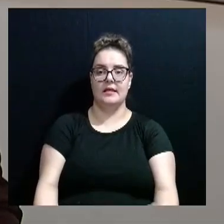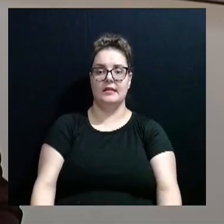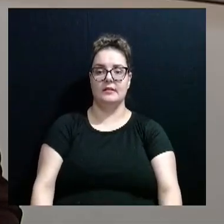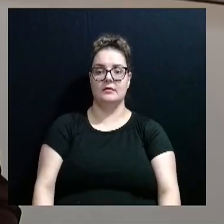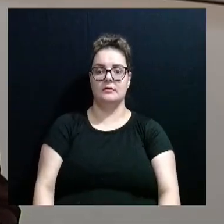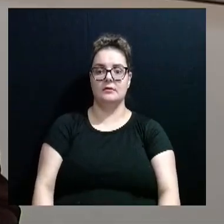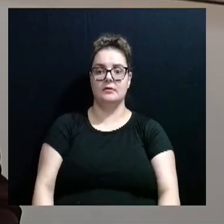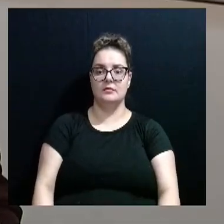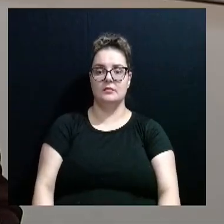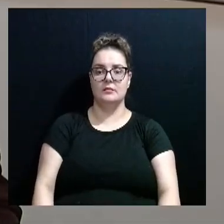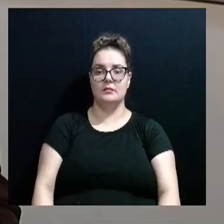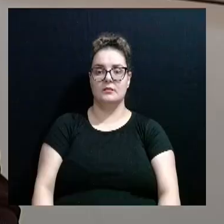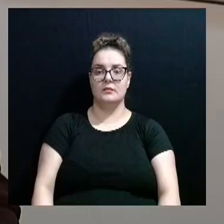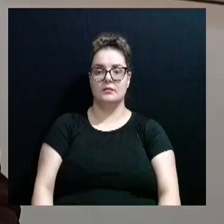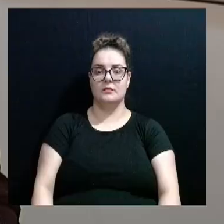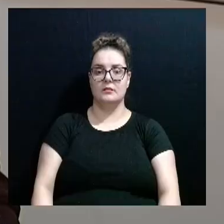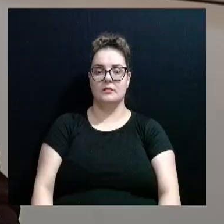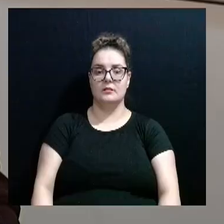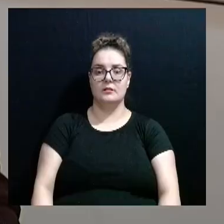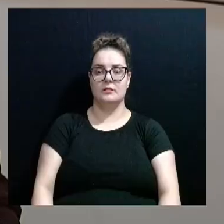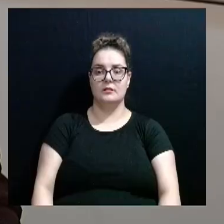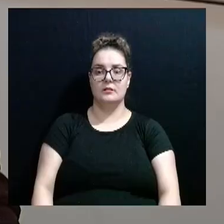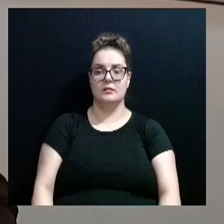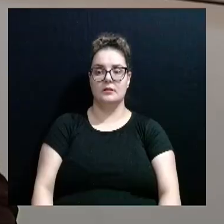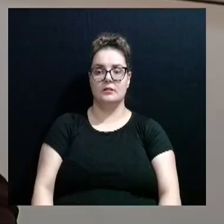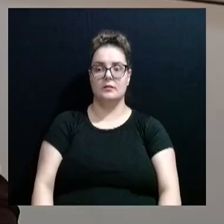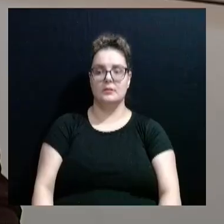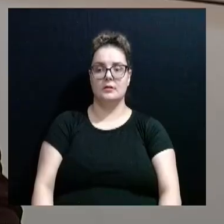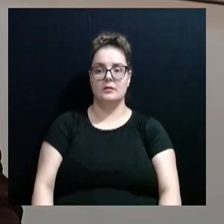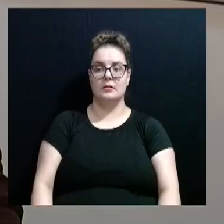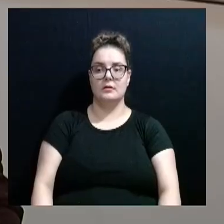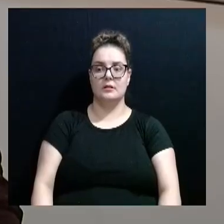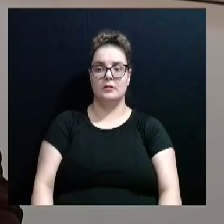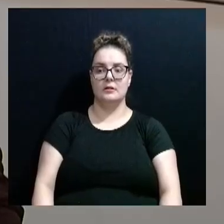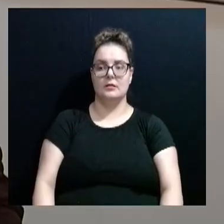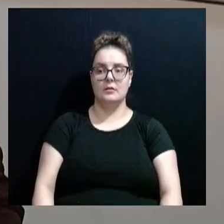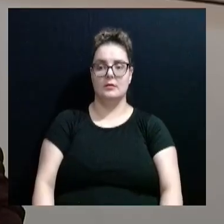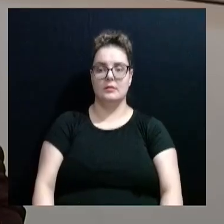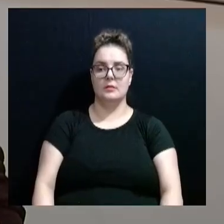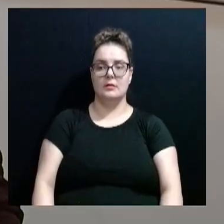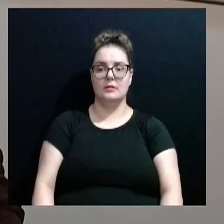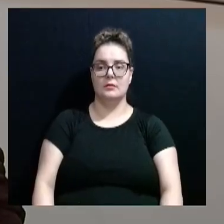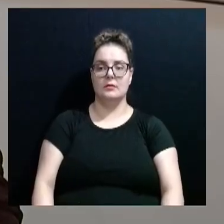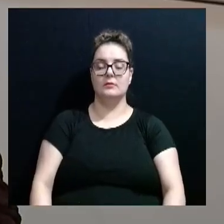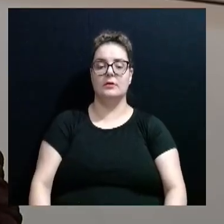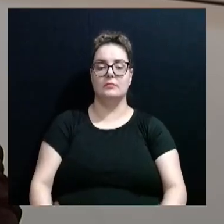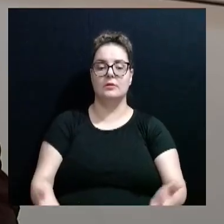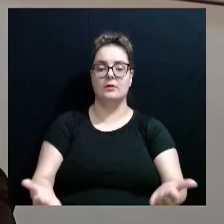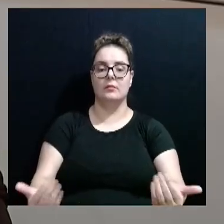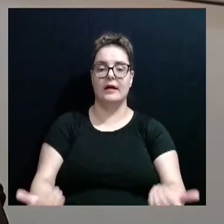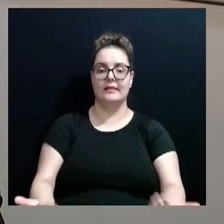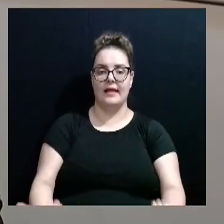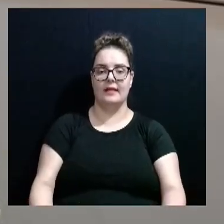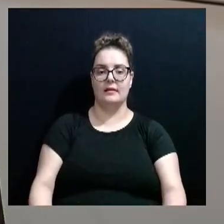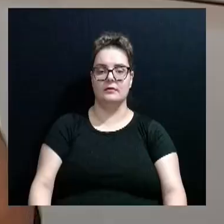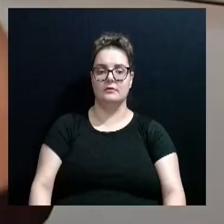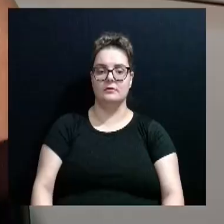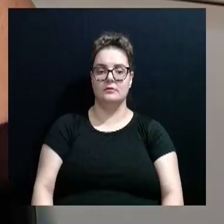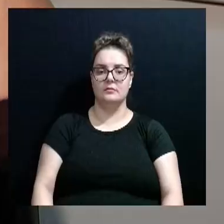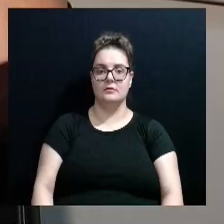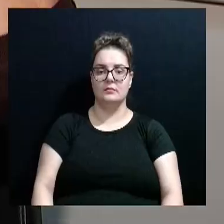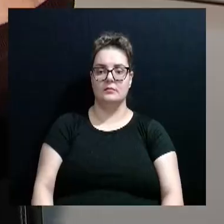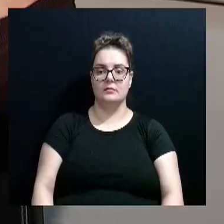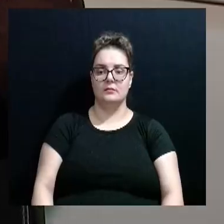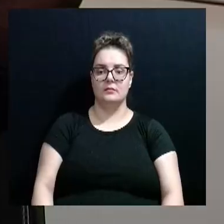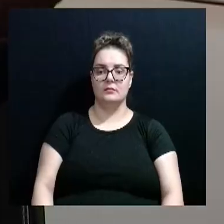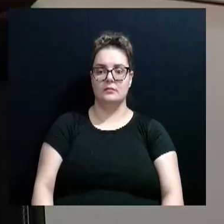professor auxiliar, cuidador, atendimento especializado para as crianças com autismo. Foi a primeira reunião. Depois nós